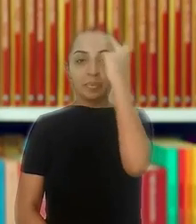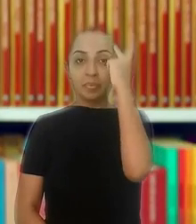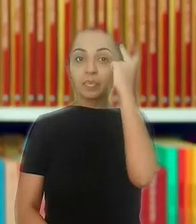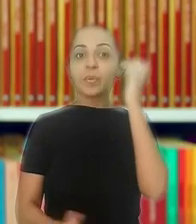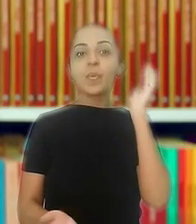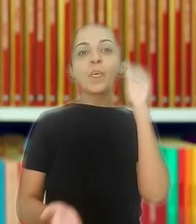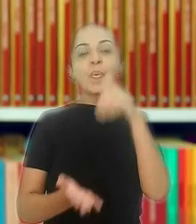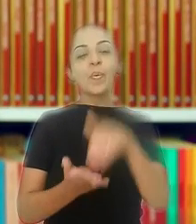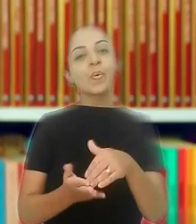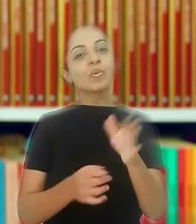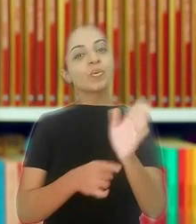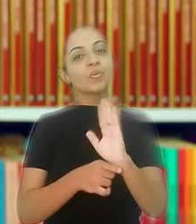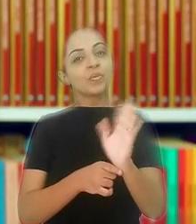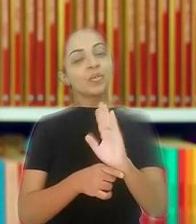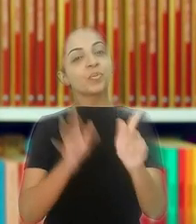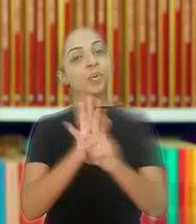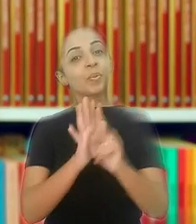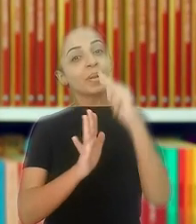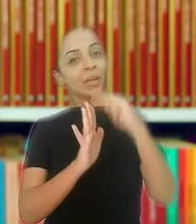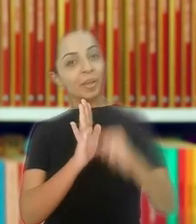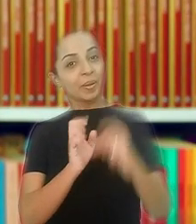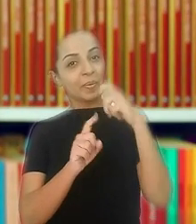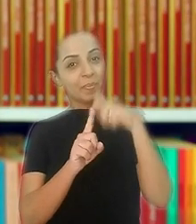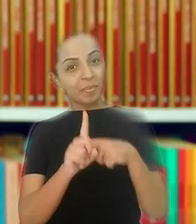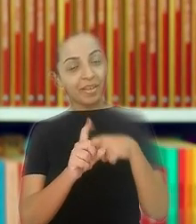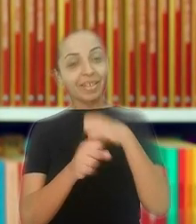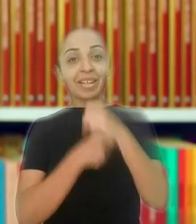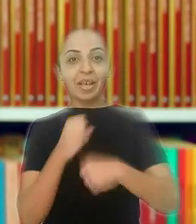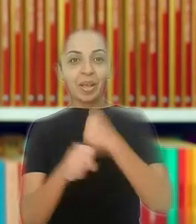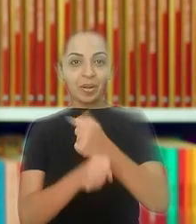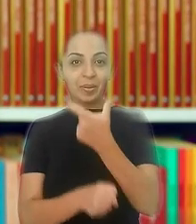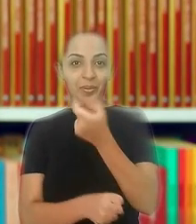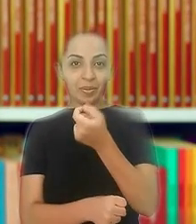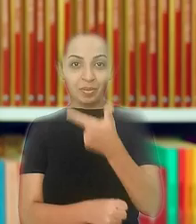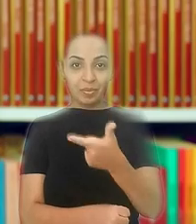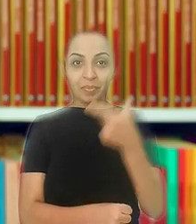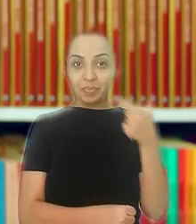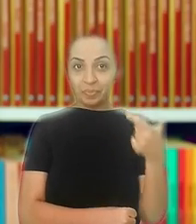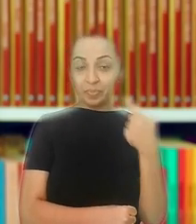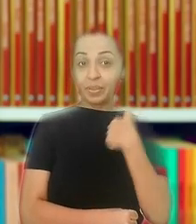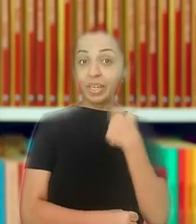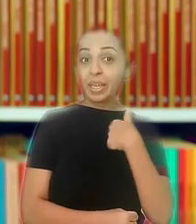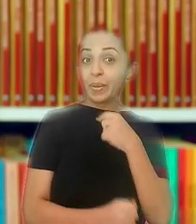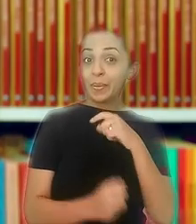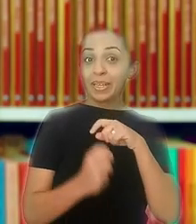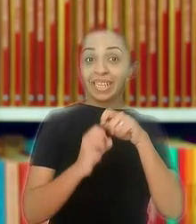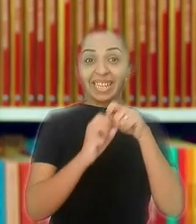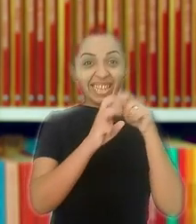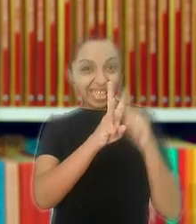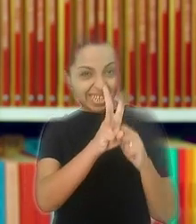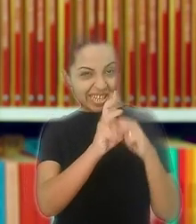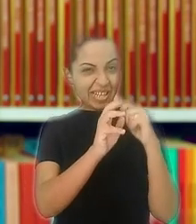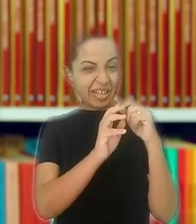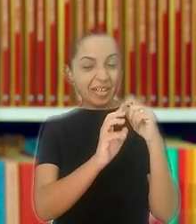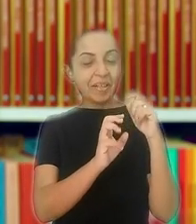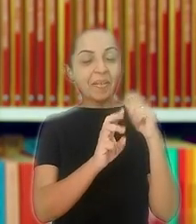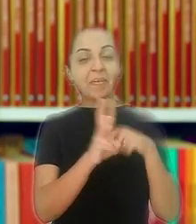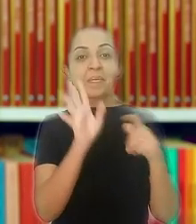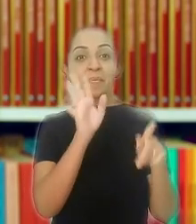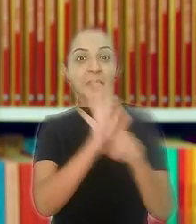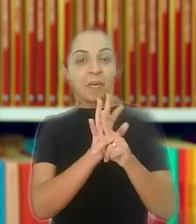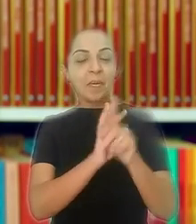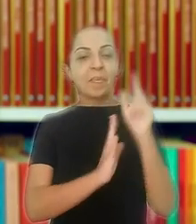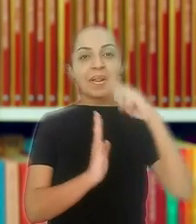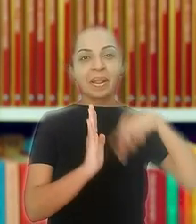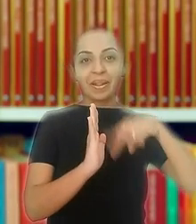Oi pessoal nosso último vídeo de leituras do mês nesse ano de 2022 eu reunir três meses de leituras aqui